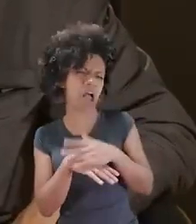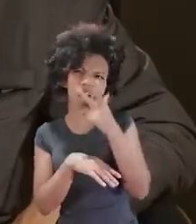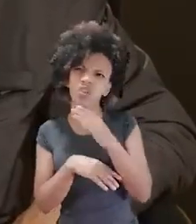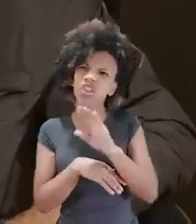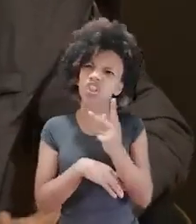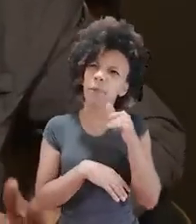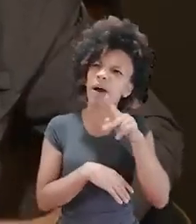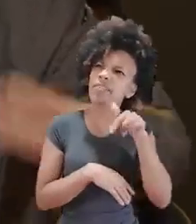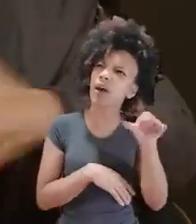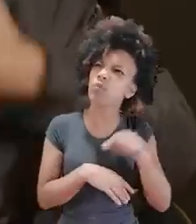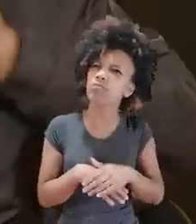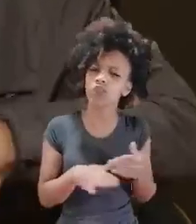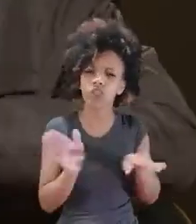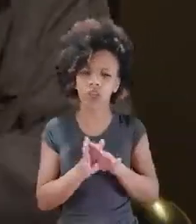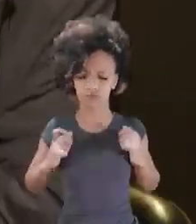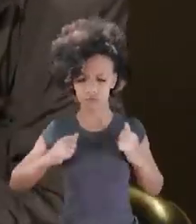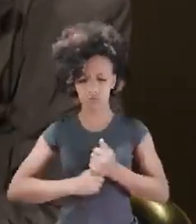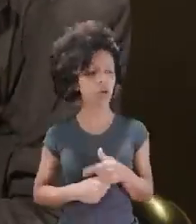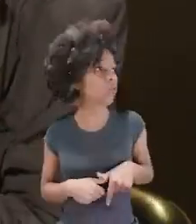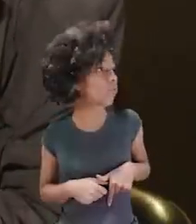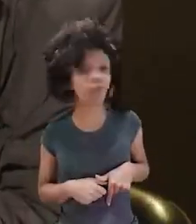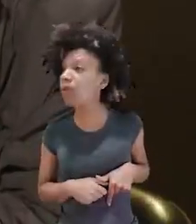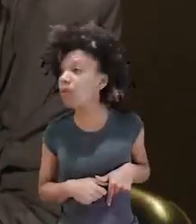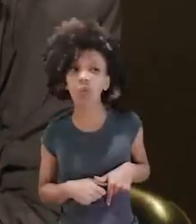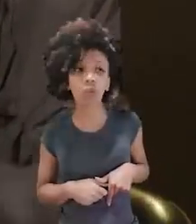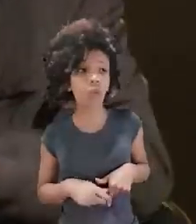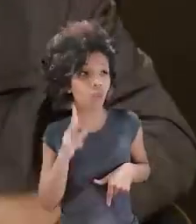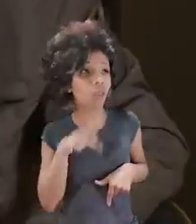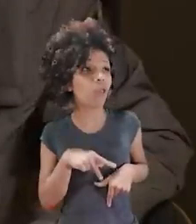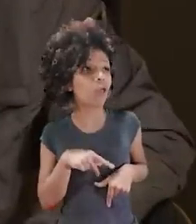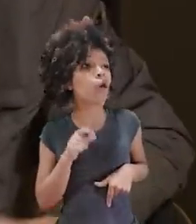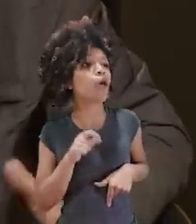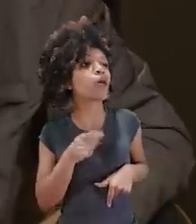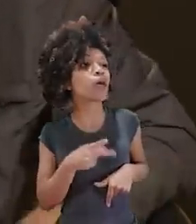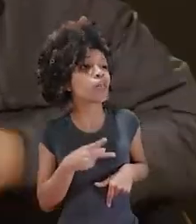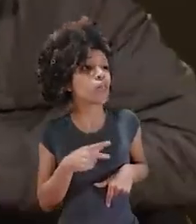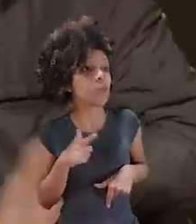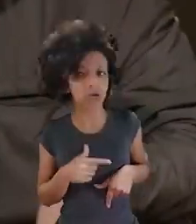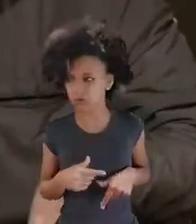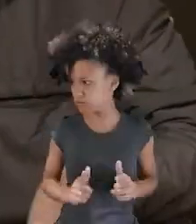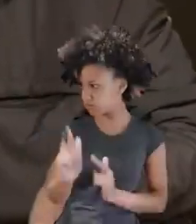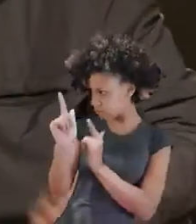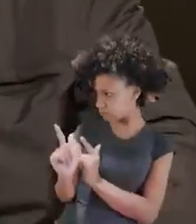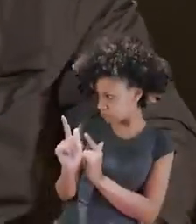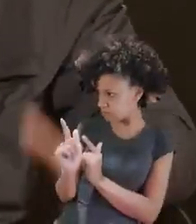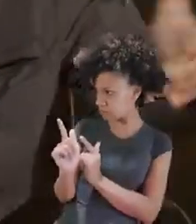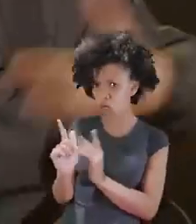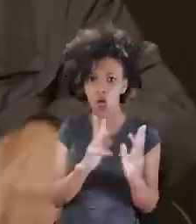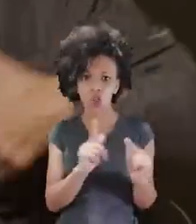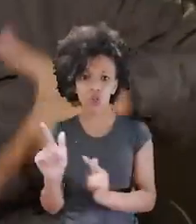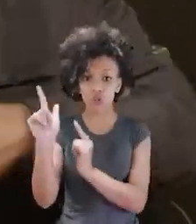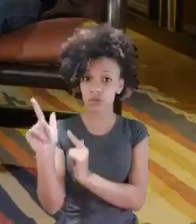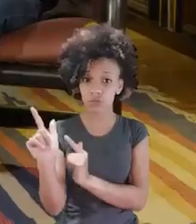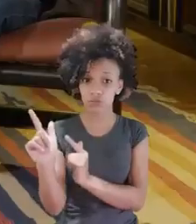onde acho que foi Chapadão sei lá e quando eu chegar eu tava de colete com uma pistola só na cintura o cabelo para mim falou Cadê tua não fazer essa aqui ele